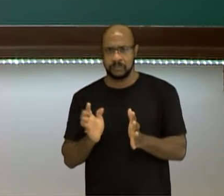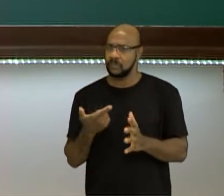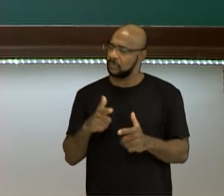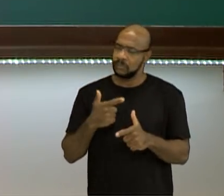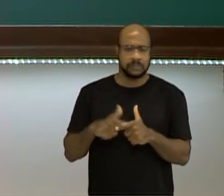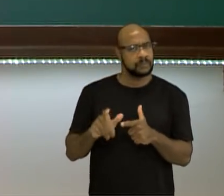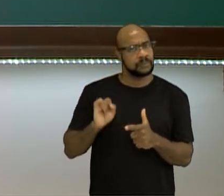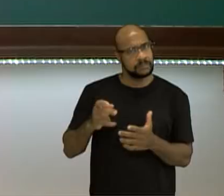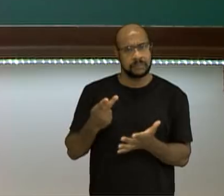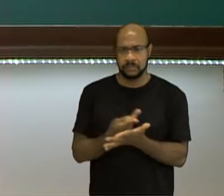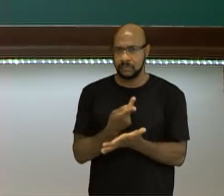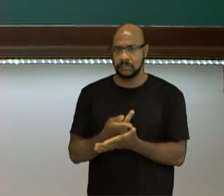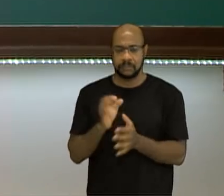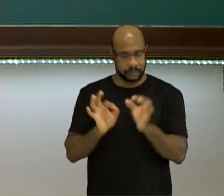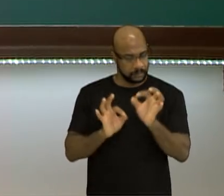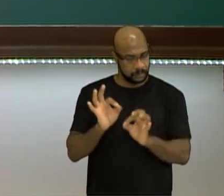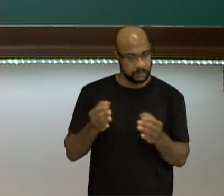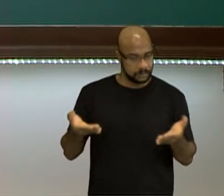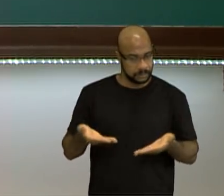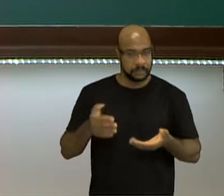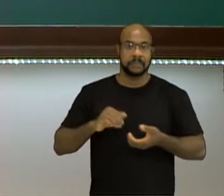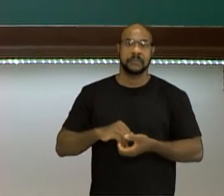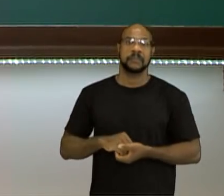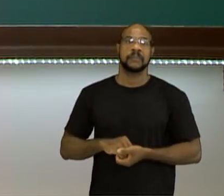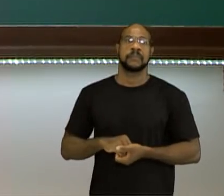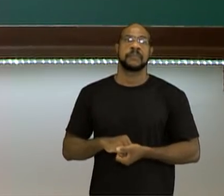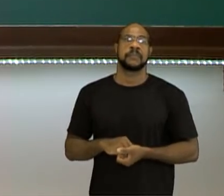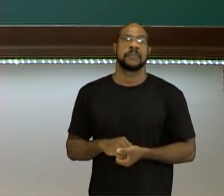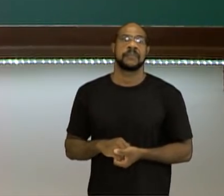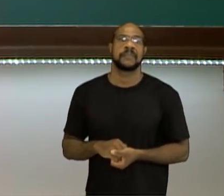ok? Então, let's go. Vamos lá.